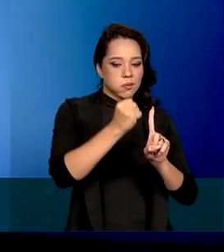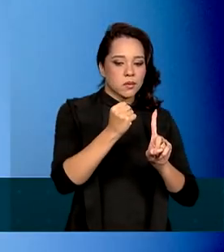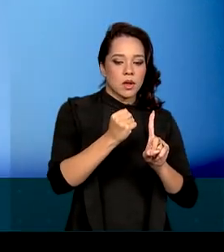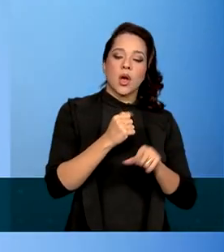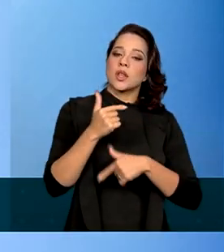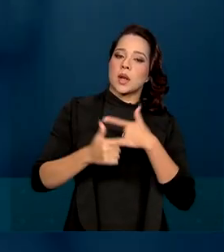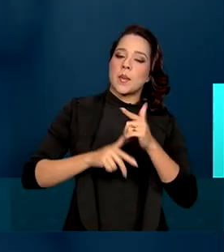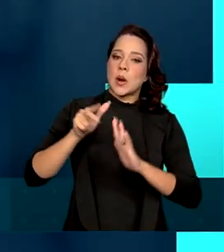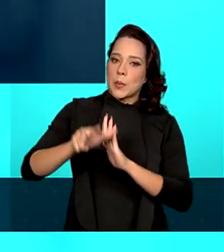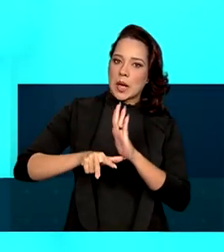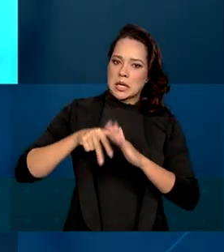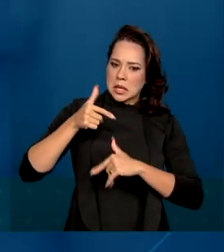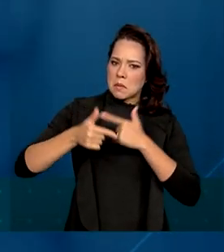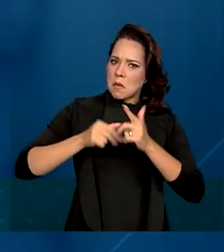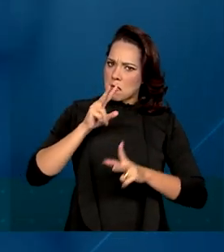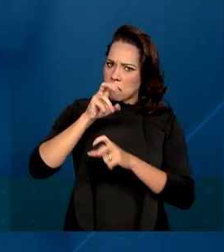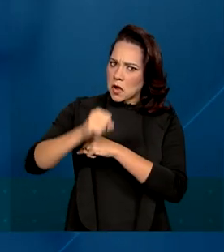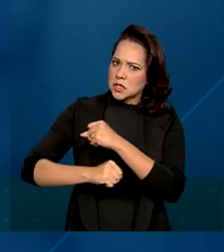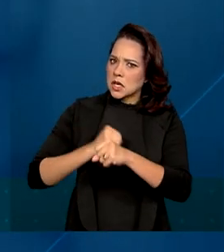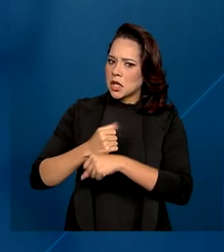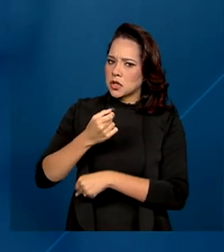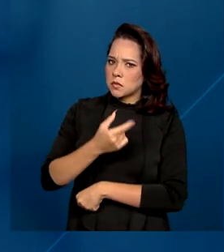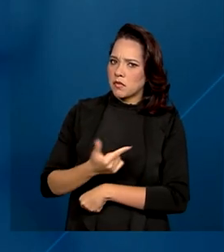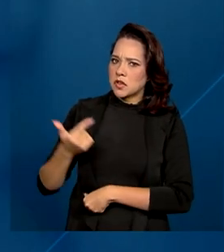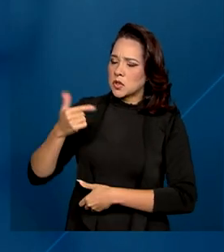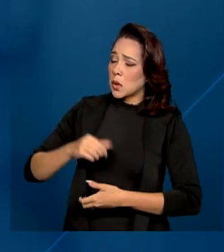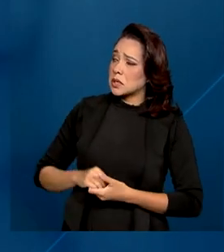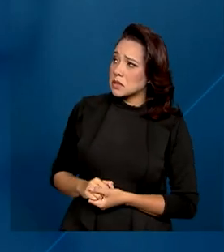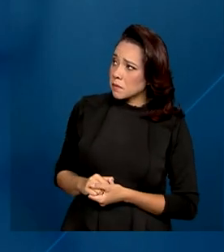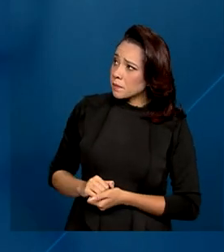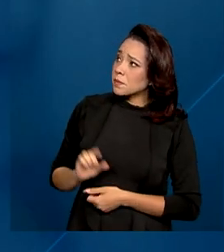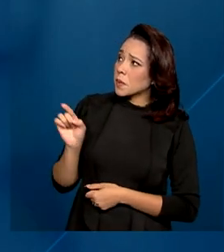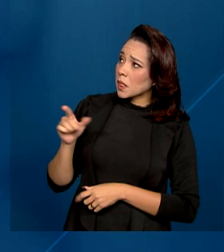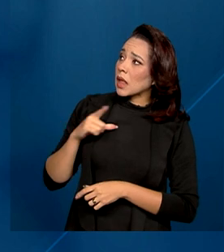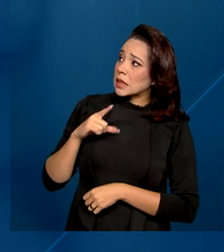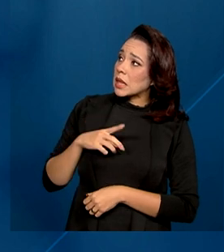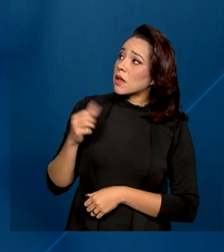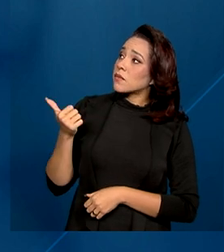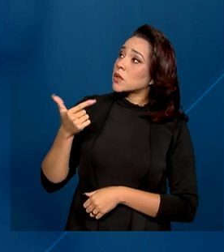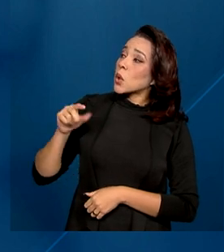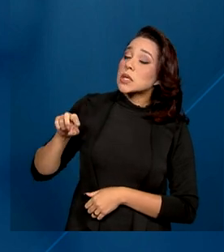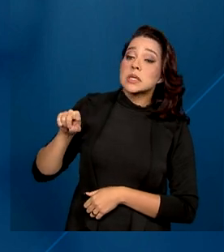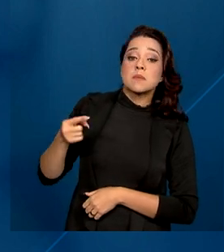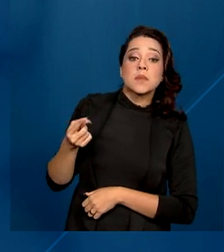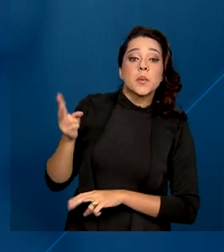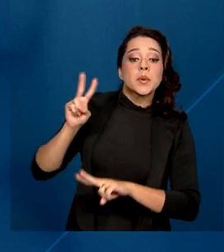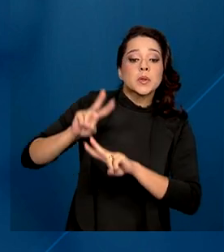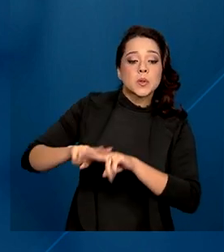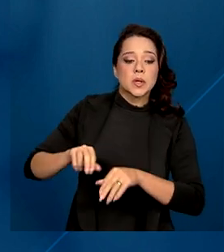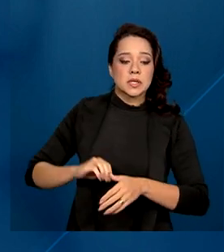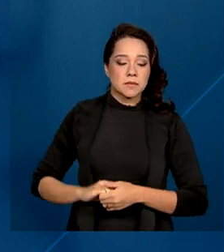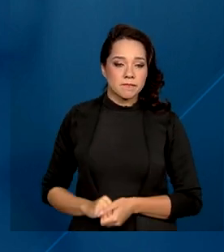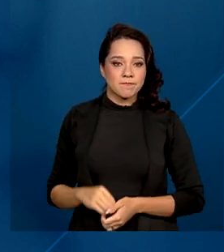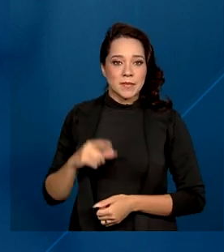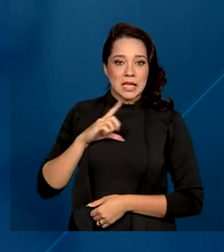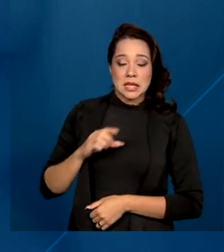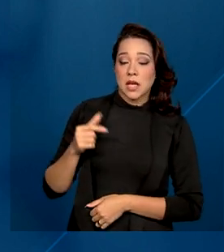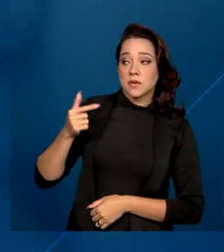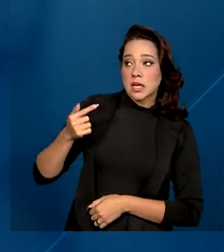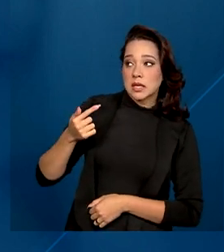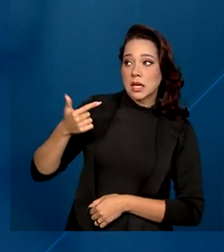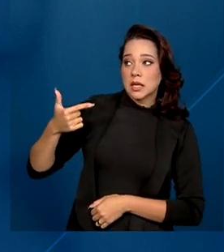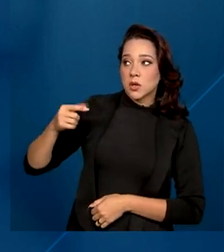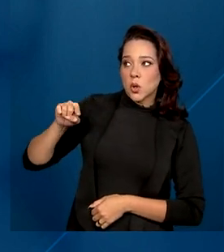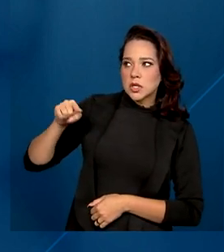da Penha atuou fortemente em 2022. A ação realizou 12 mil prisões, registrou 72